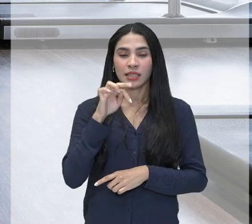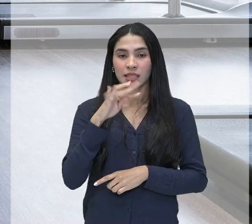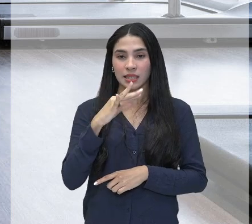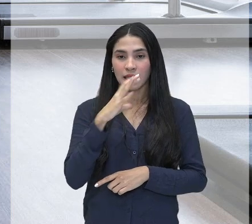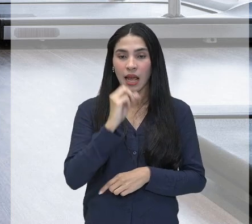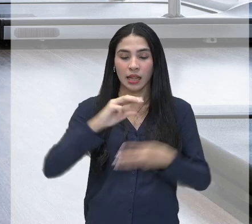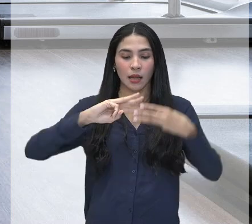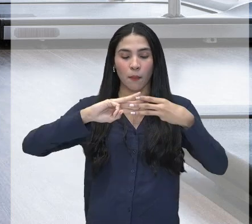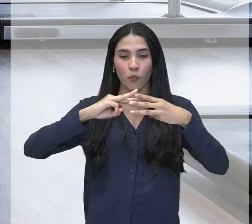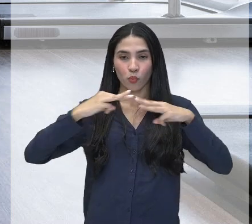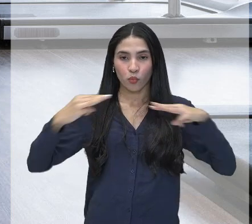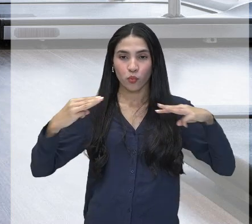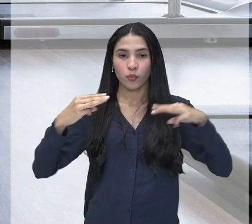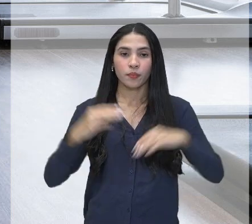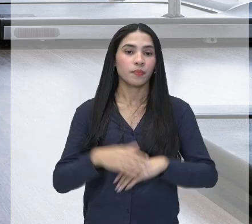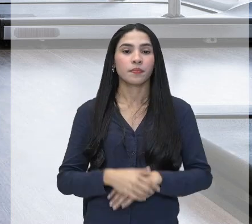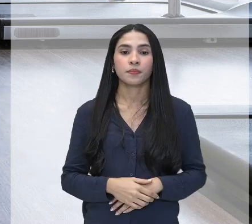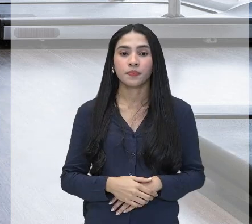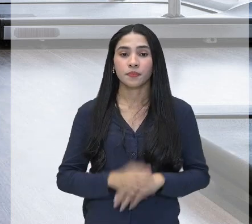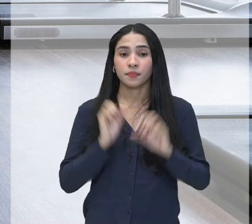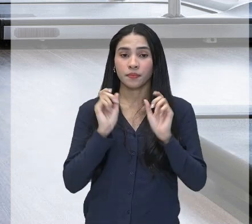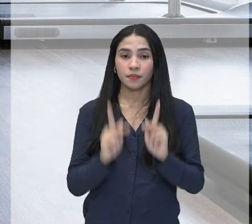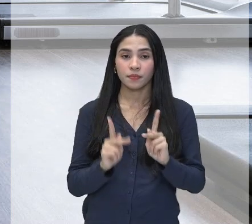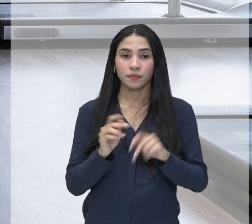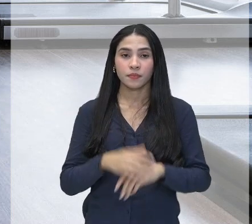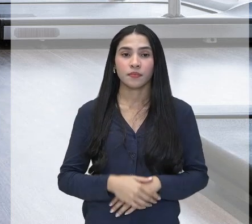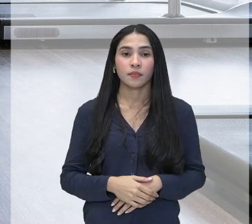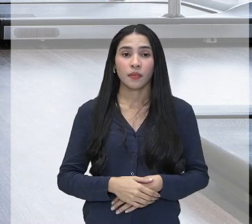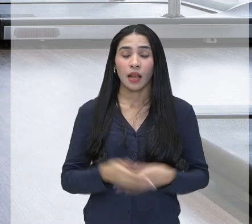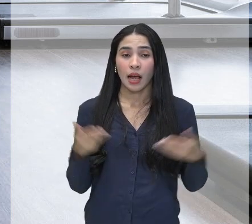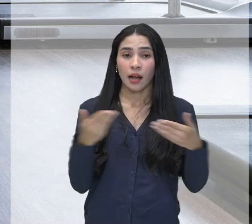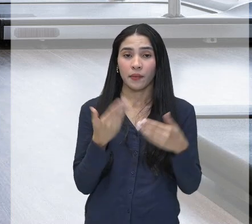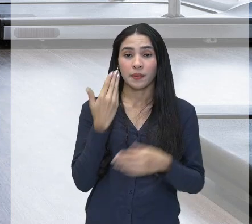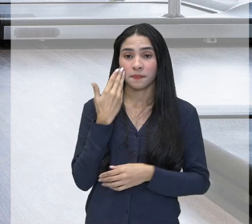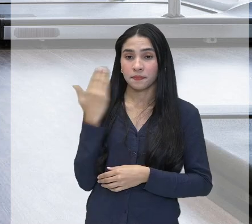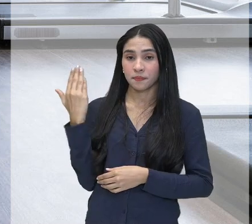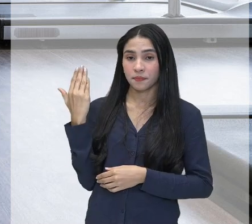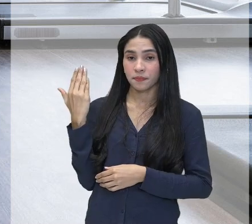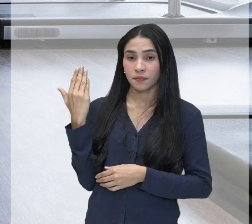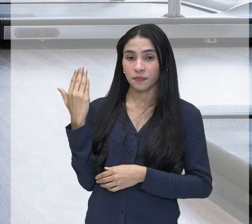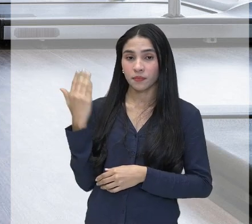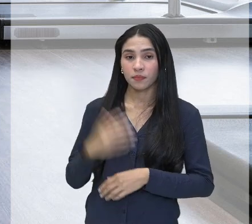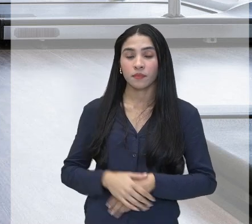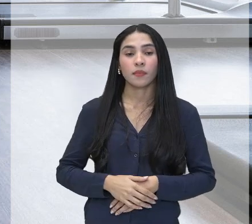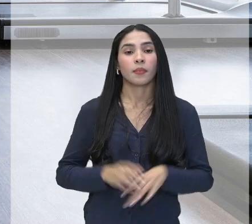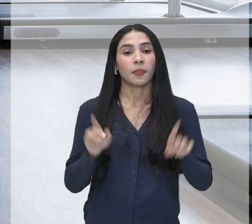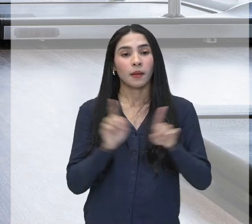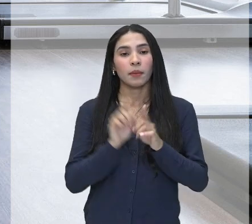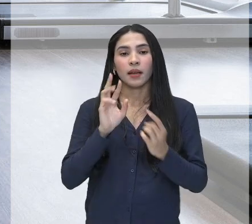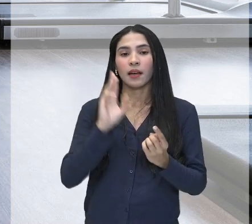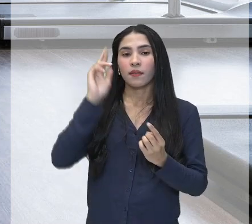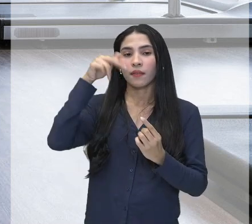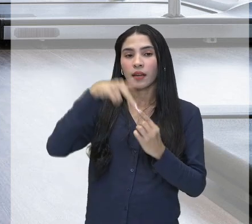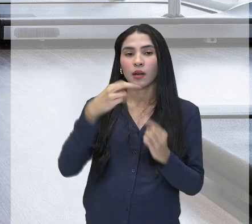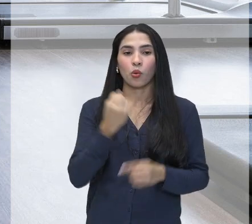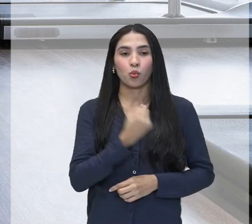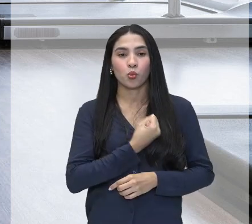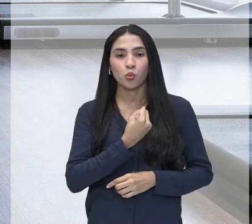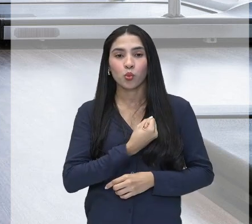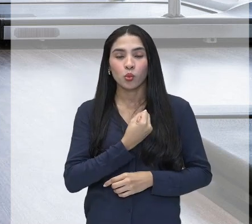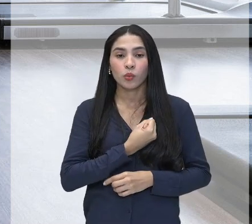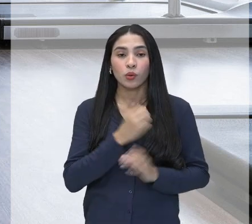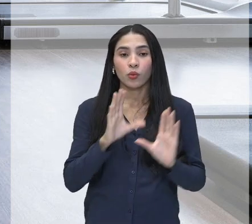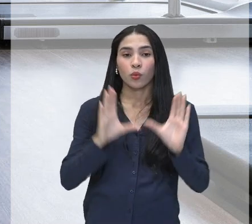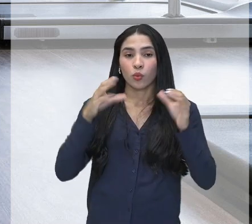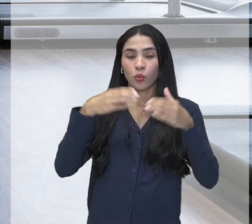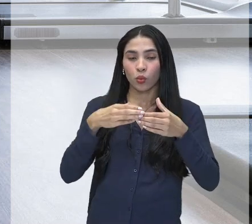fibras musculares, ok? Sobre frequência de treino, vai se referir, então, ao número de vezes que um